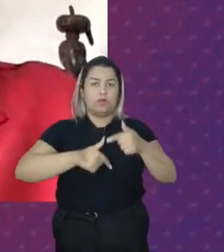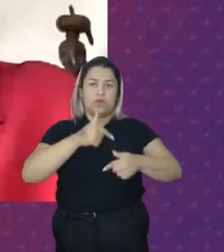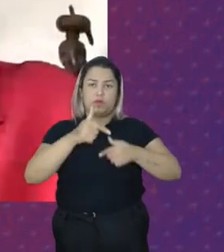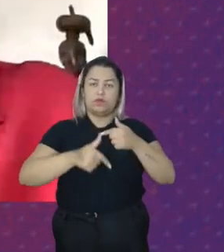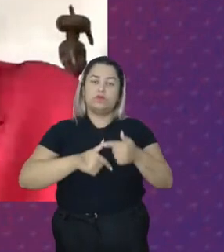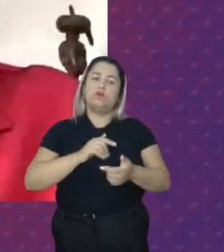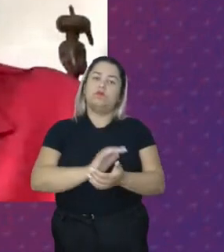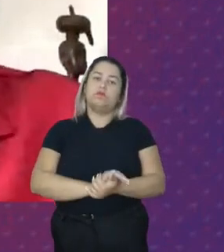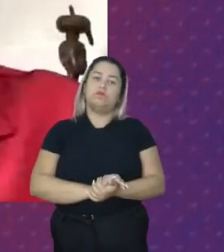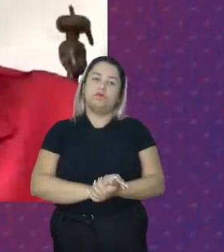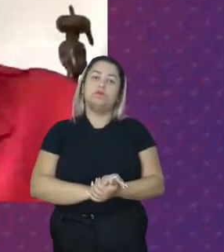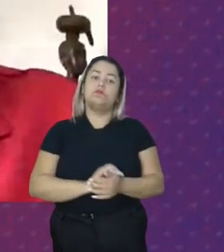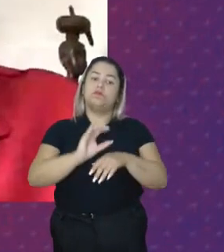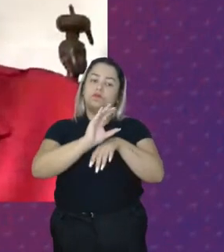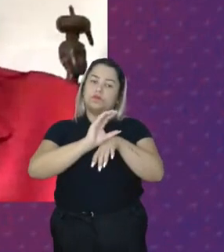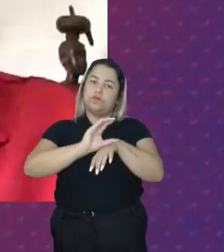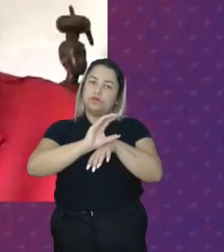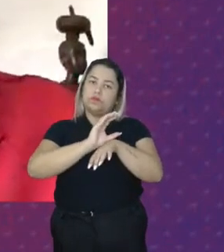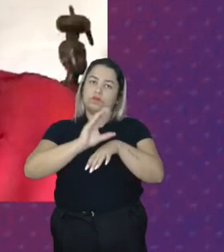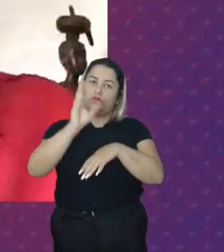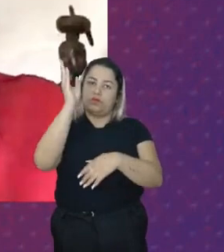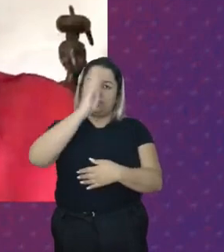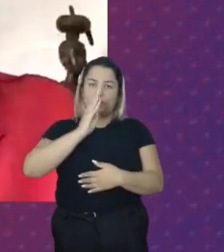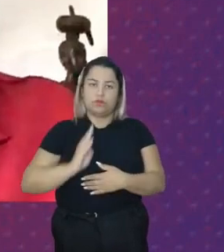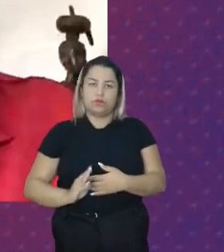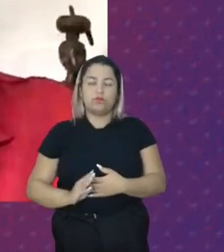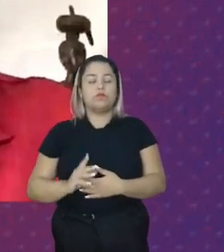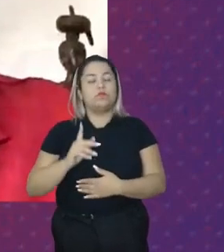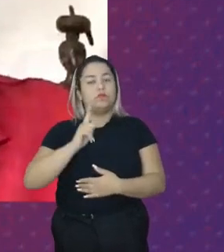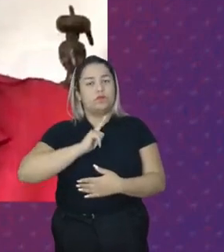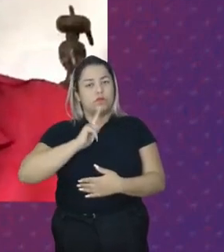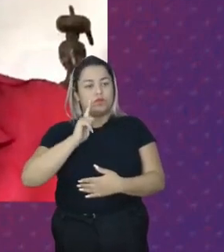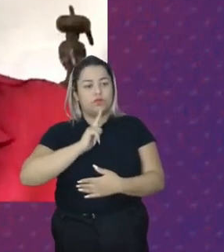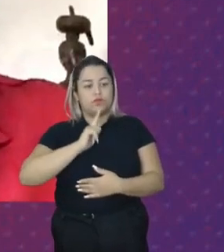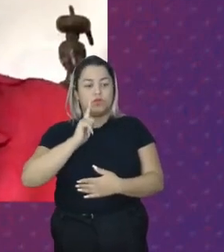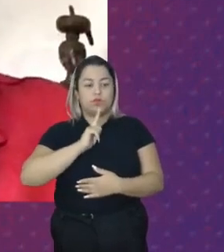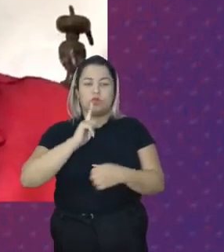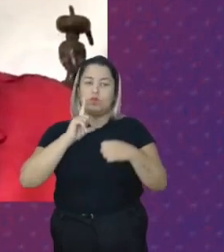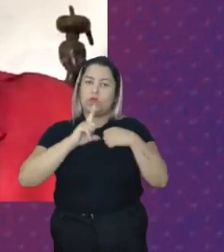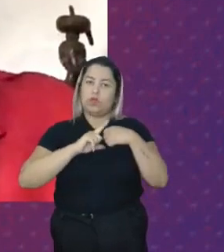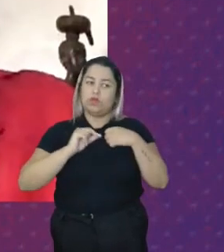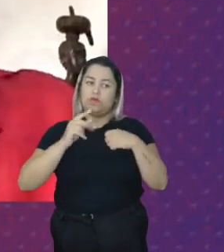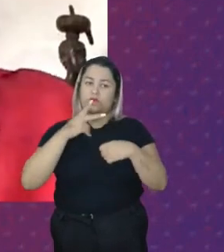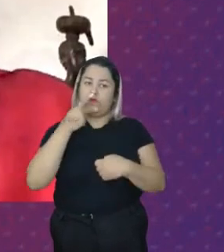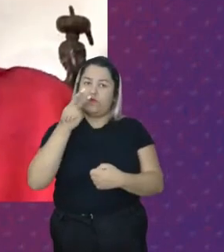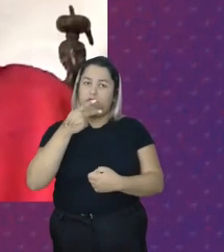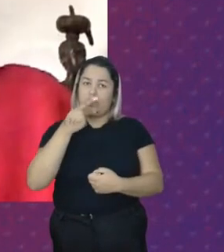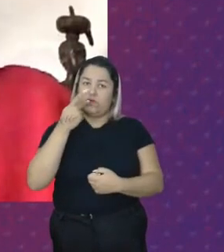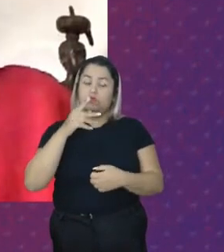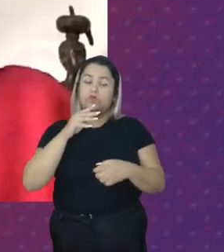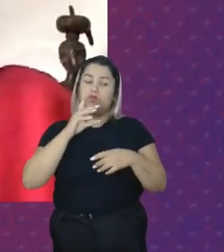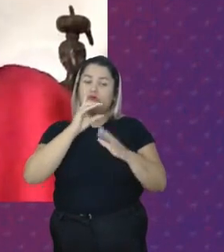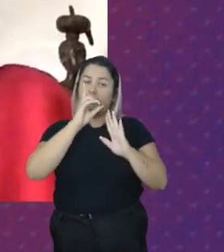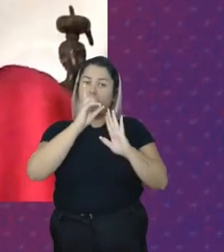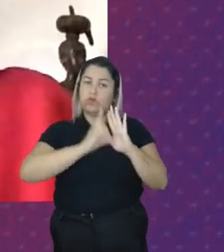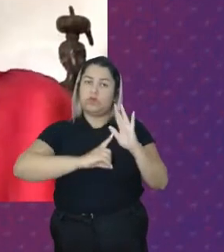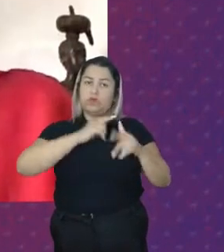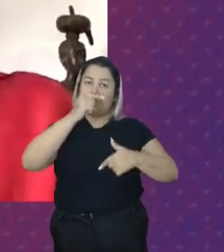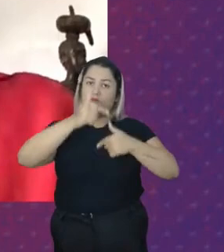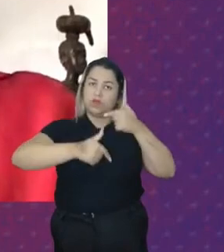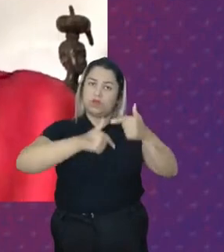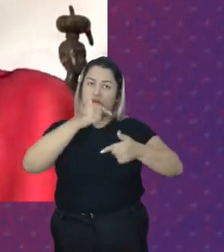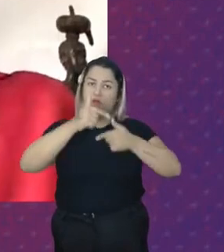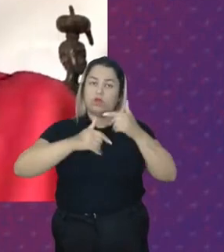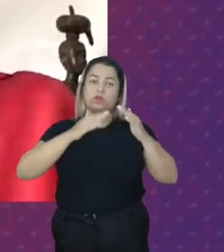Então Na Constituição Brasileira Tem lá O artigo Que fala Dos direitos Das Trabalhadoras